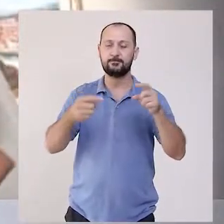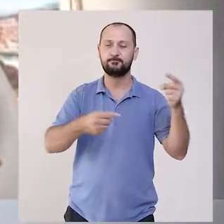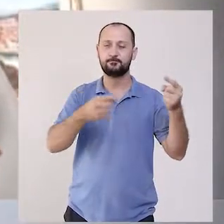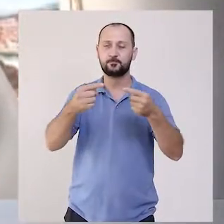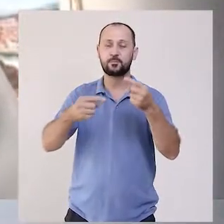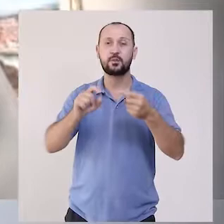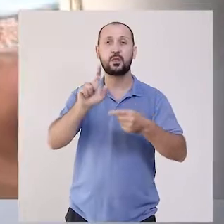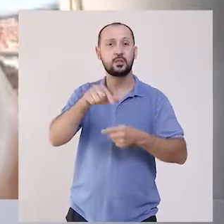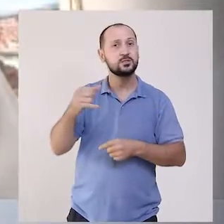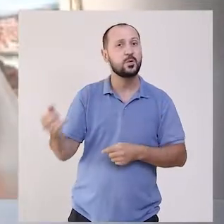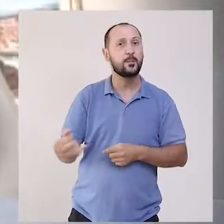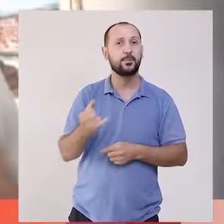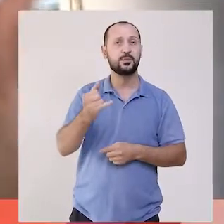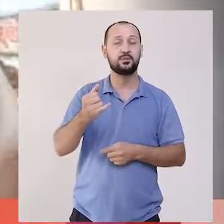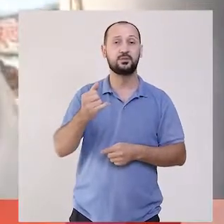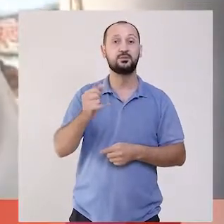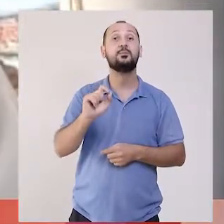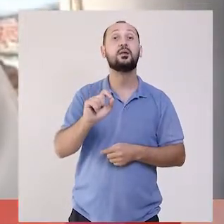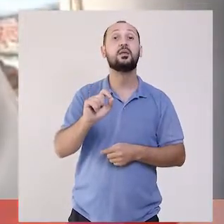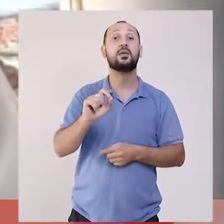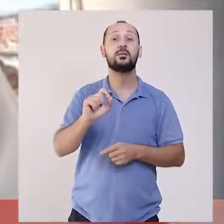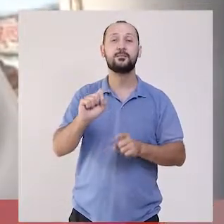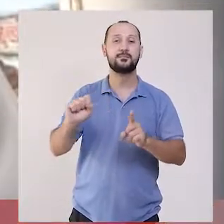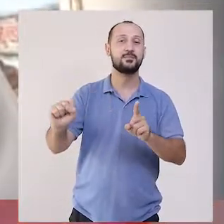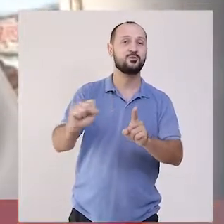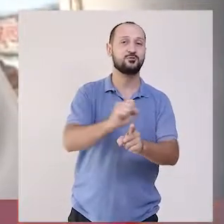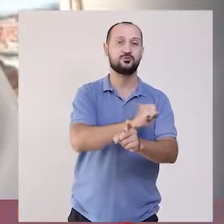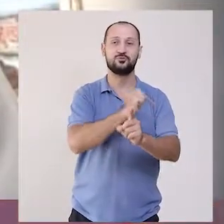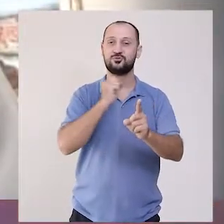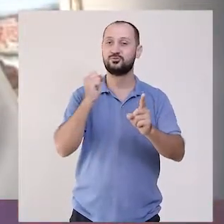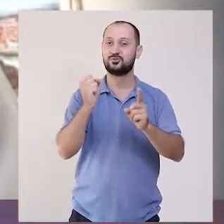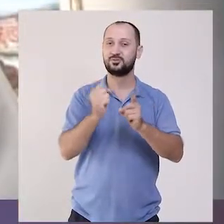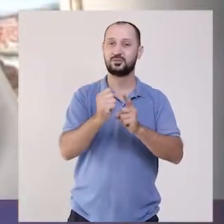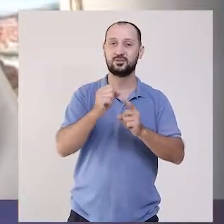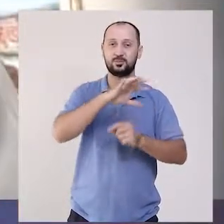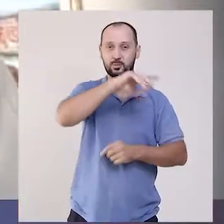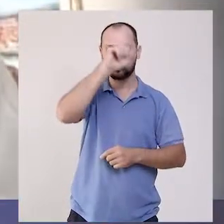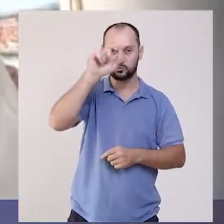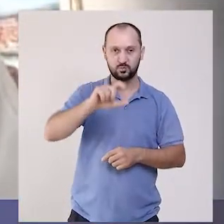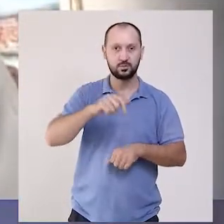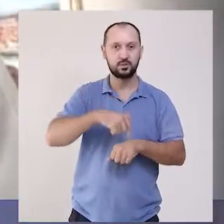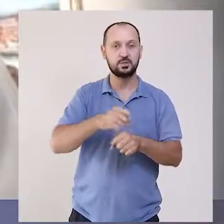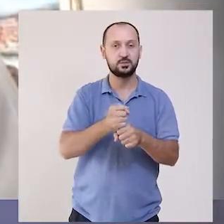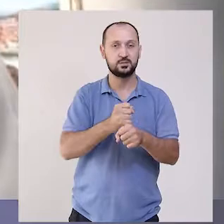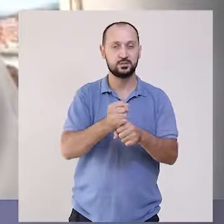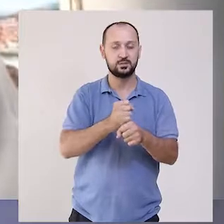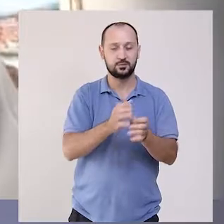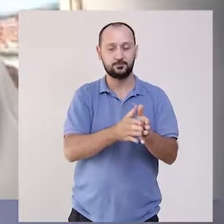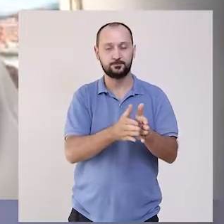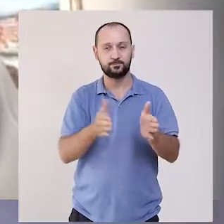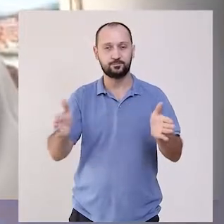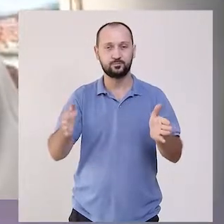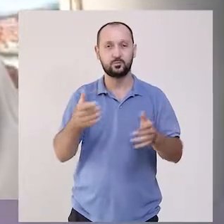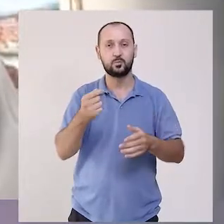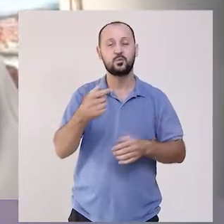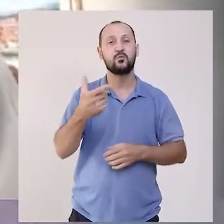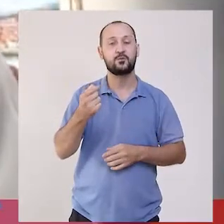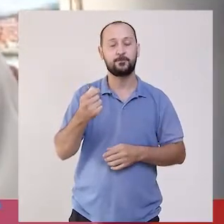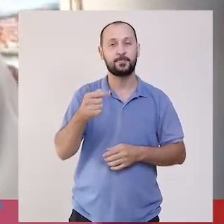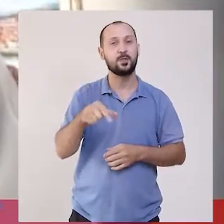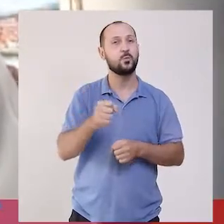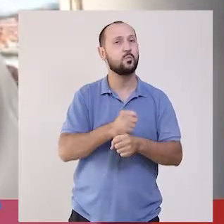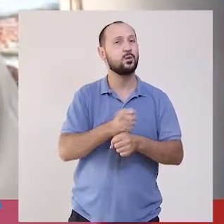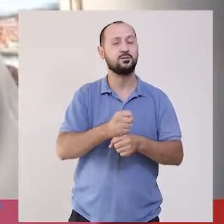temas relevantes, importantes para toda a sociedade sul-mato-grossense, especialmente nesse ano de 2020,